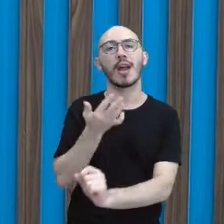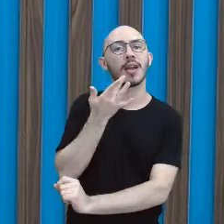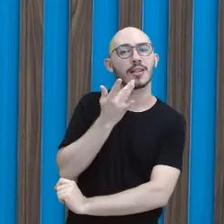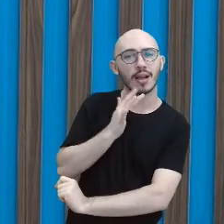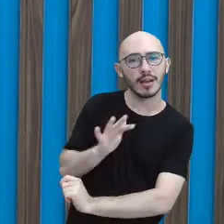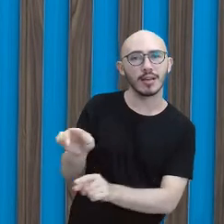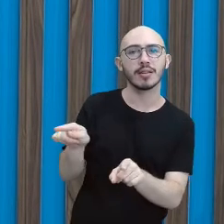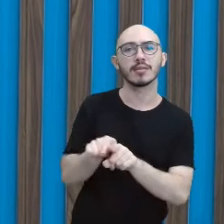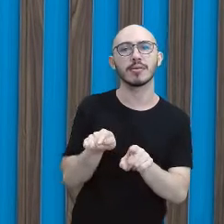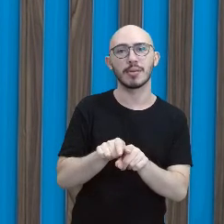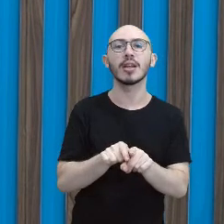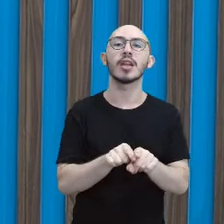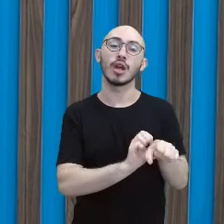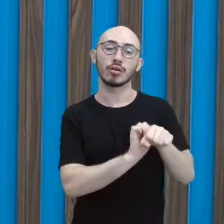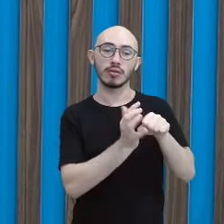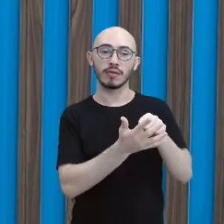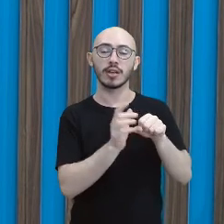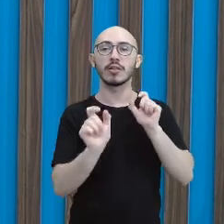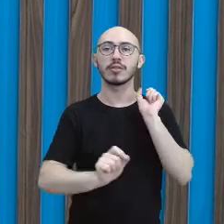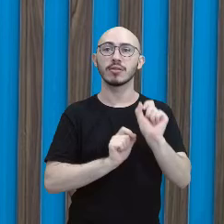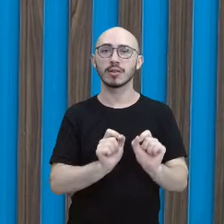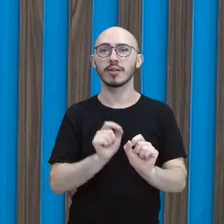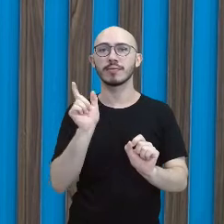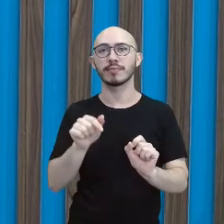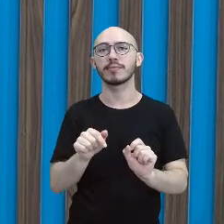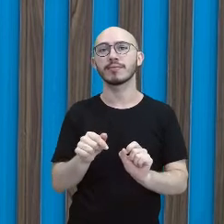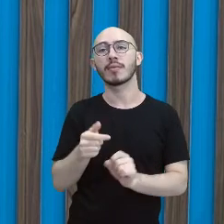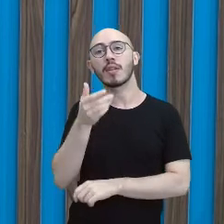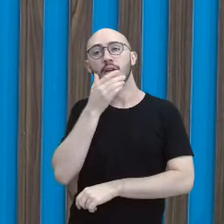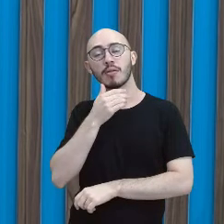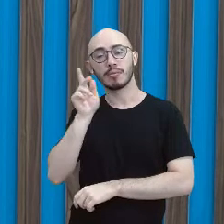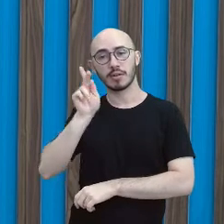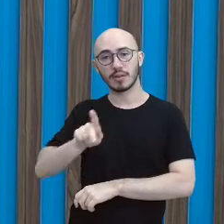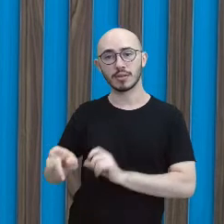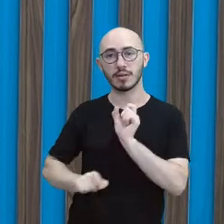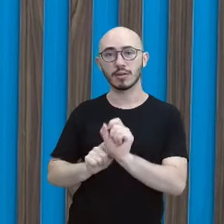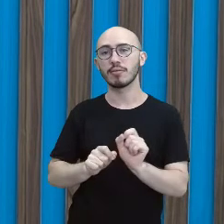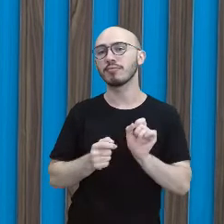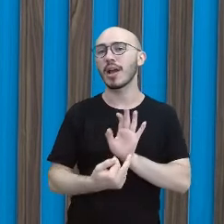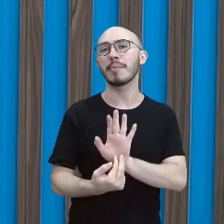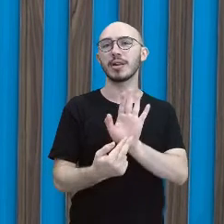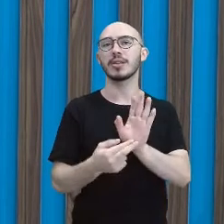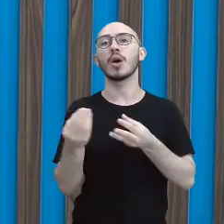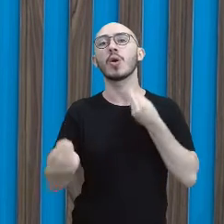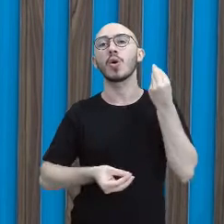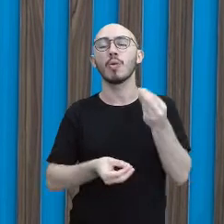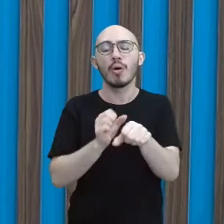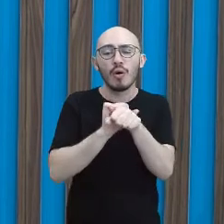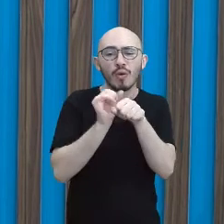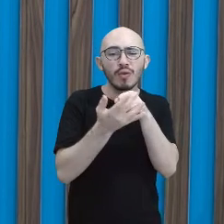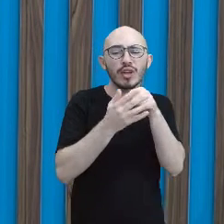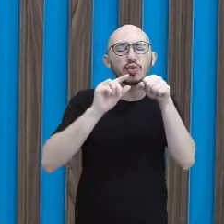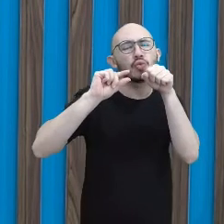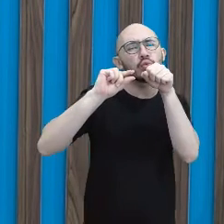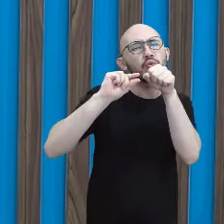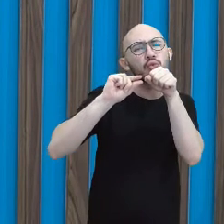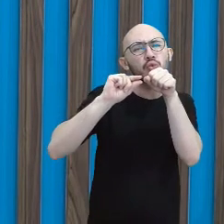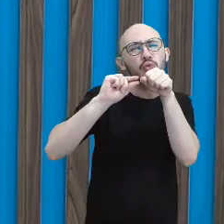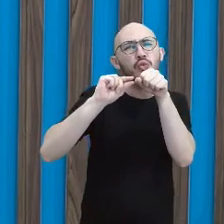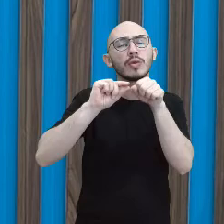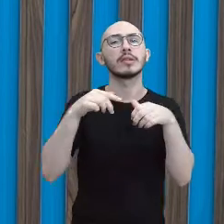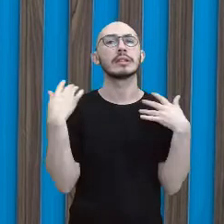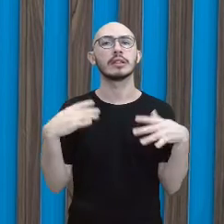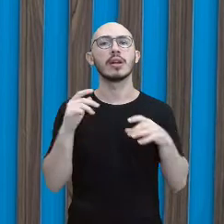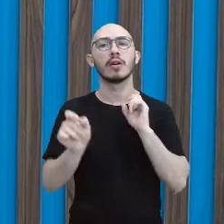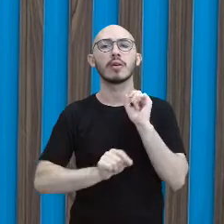com o vírus ao lado, que por mais que Tiago colocasse para representar, como esse vírus é muito pequenininho,